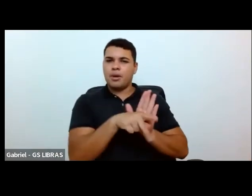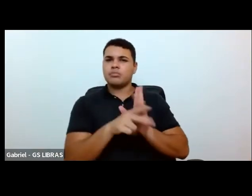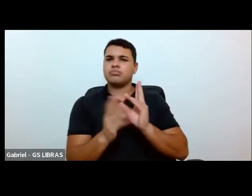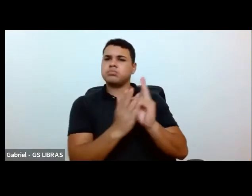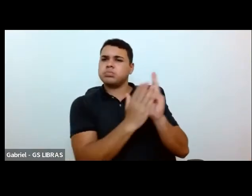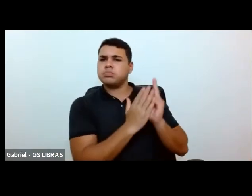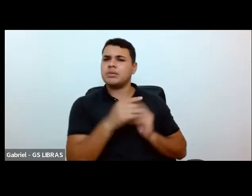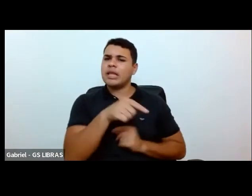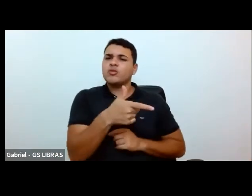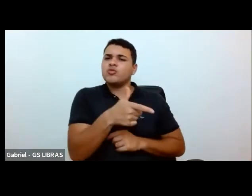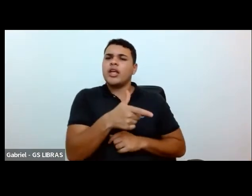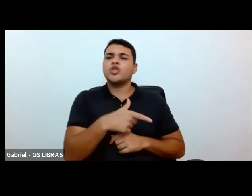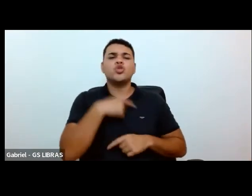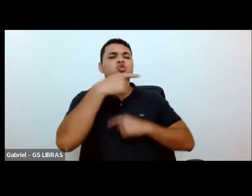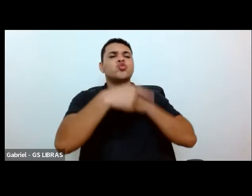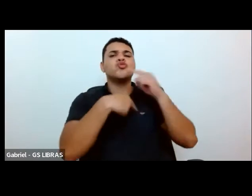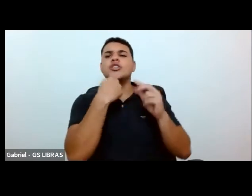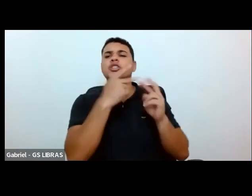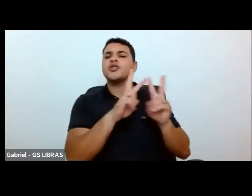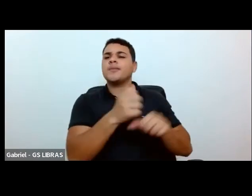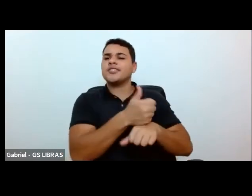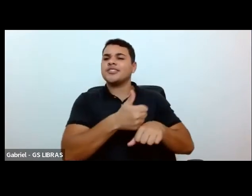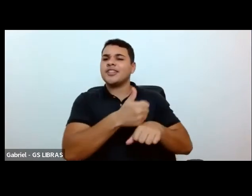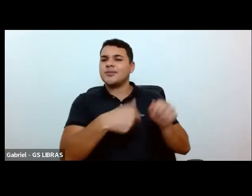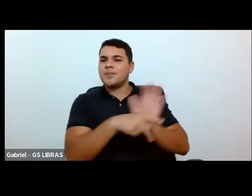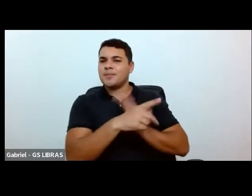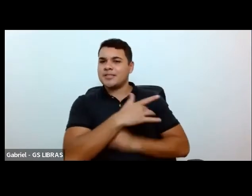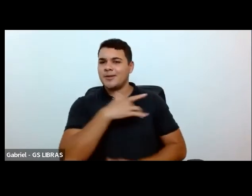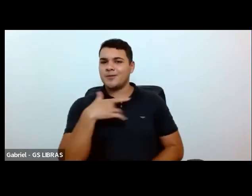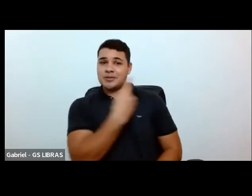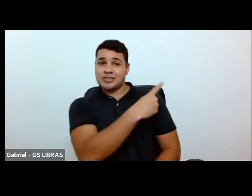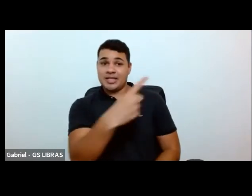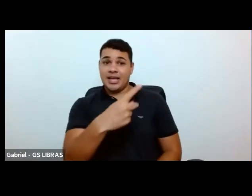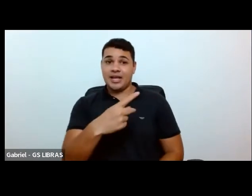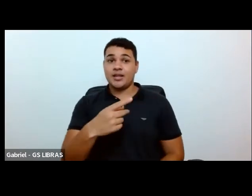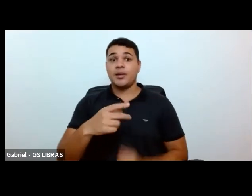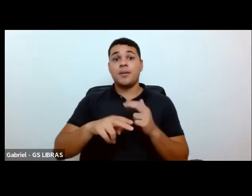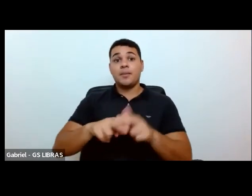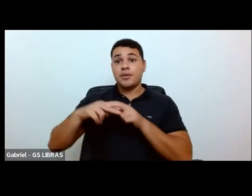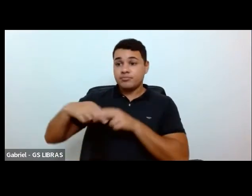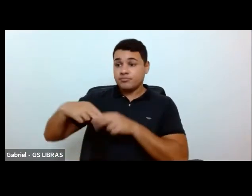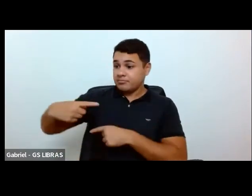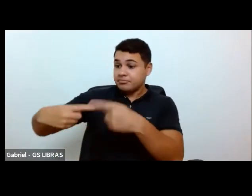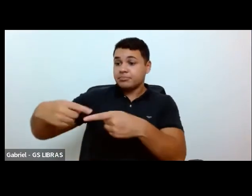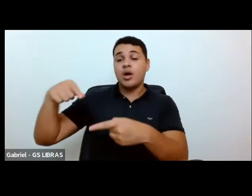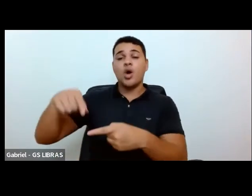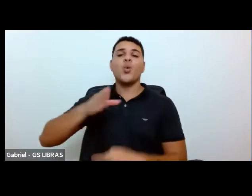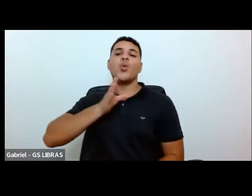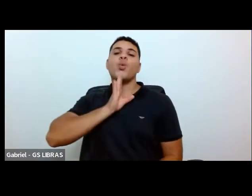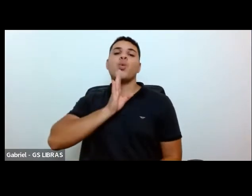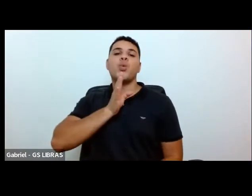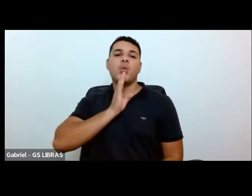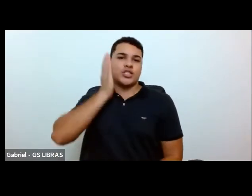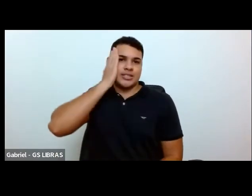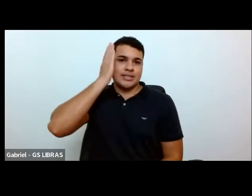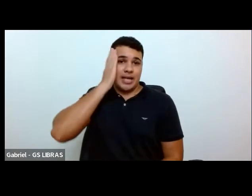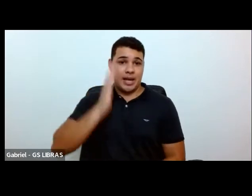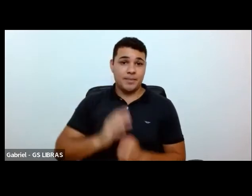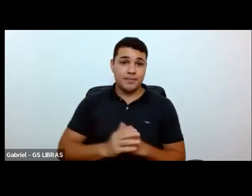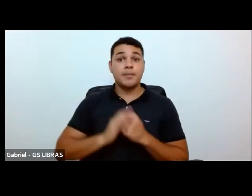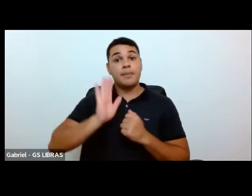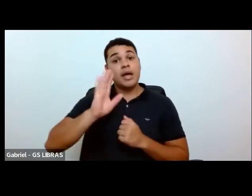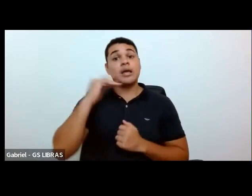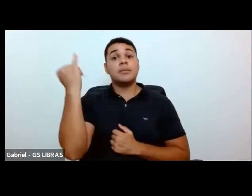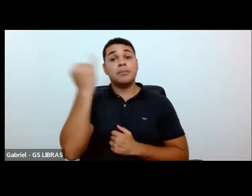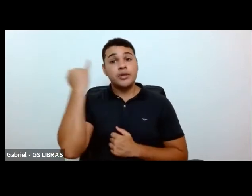dignidade humana daquelas pessoas, né? E essa geração vem com este devido lugar, né? Então, assim, cabe às instituições, eu